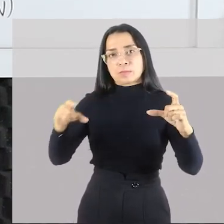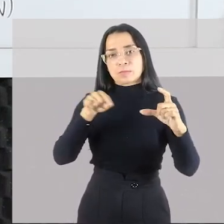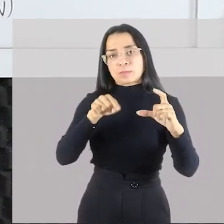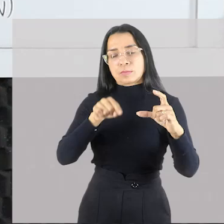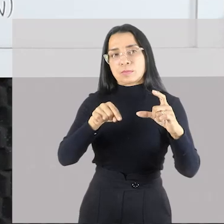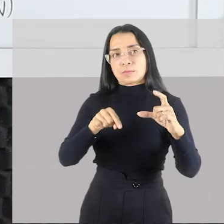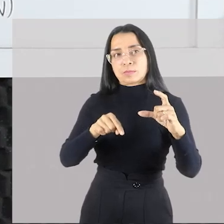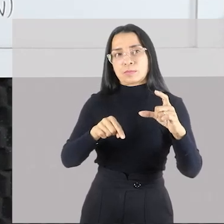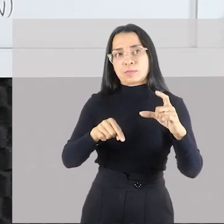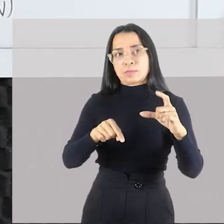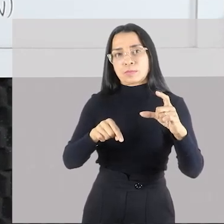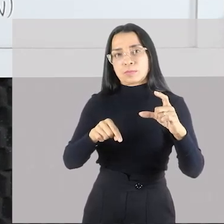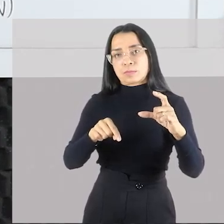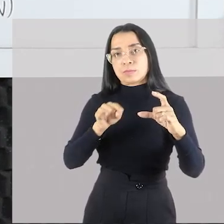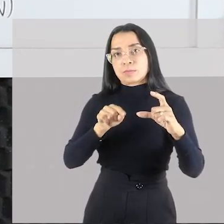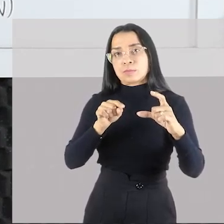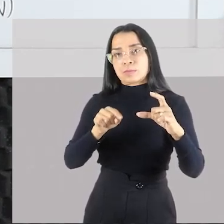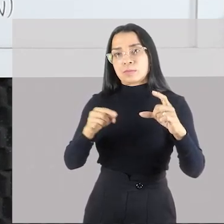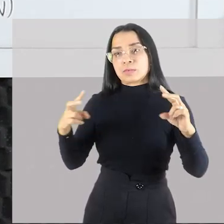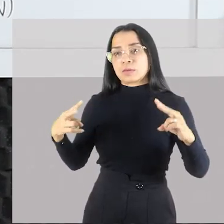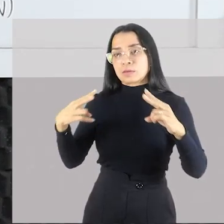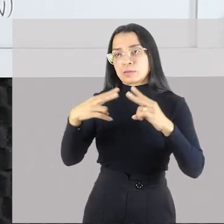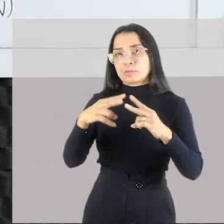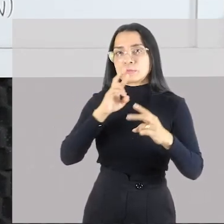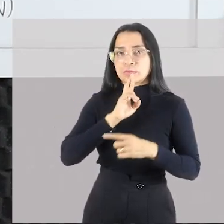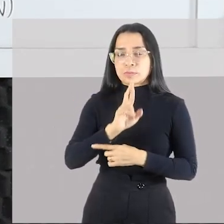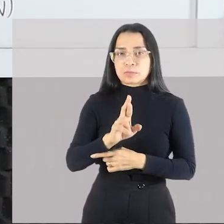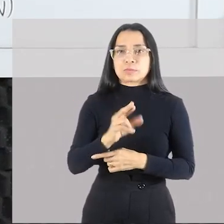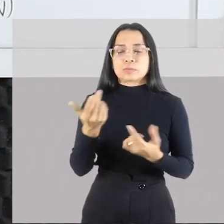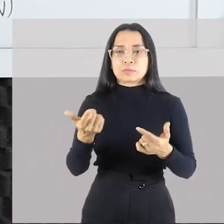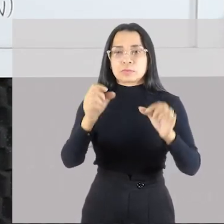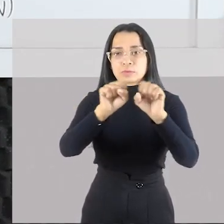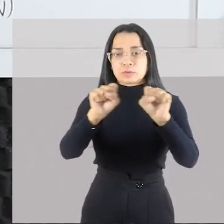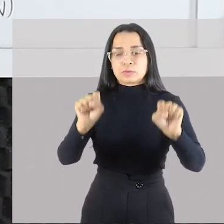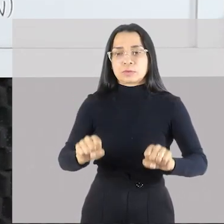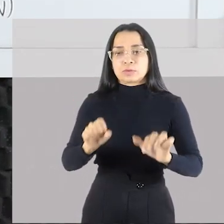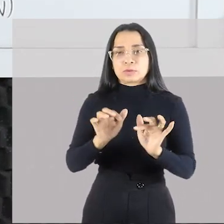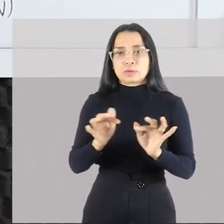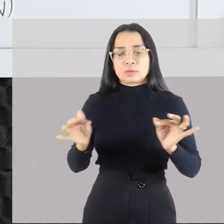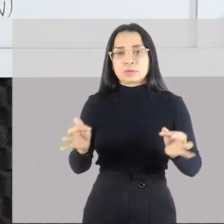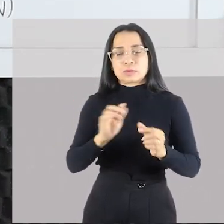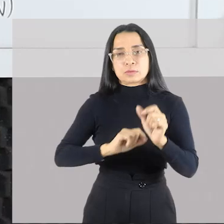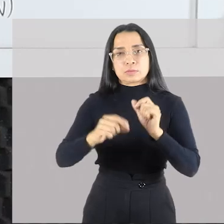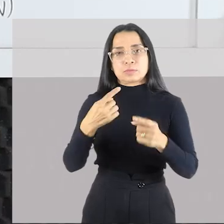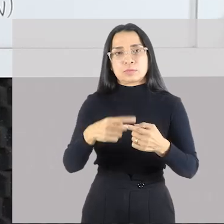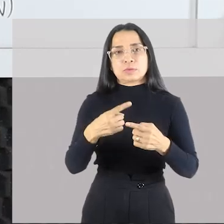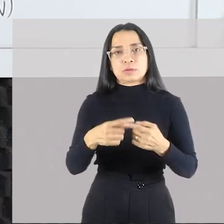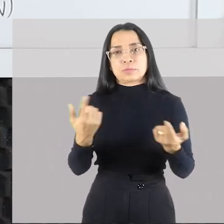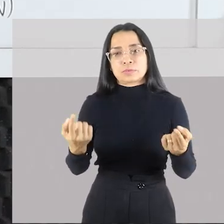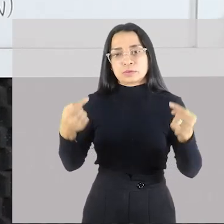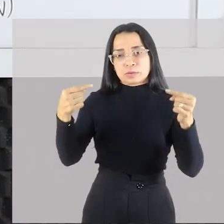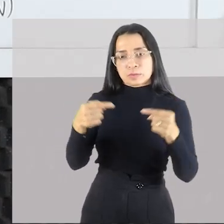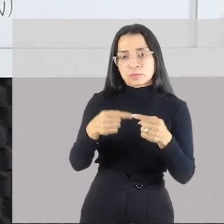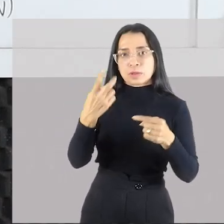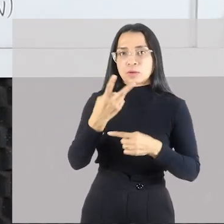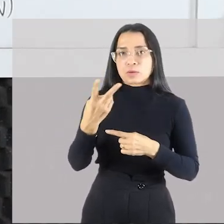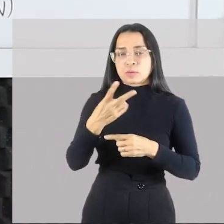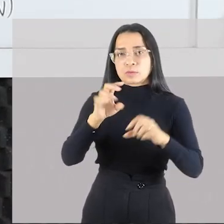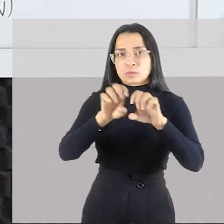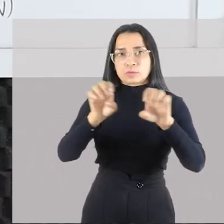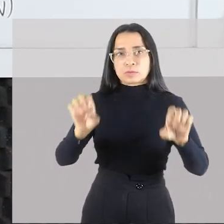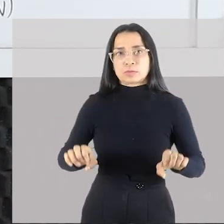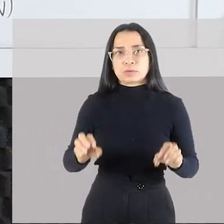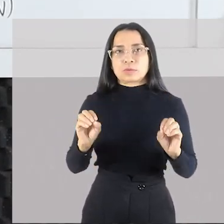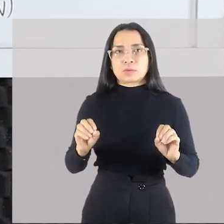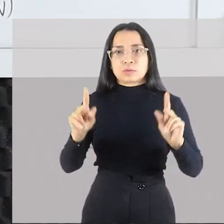esse par aqui, ó, que é a solução do meu sistema, porque ele tem que satisfazer as duas equações.